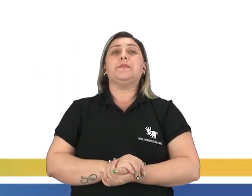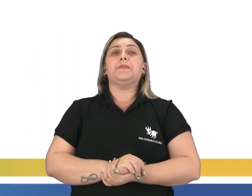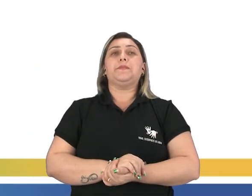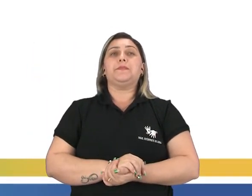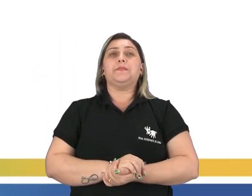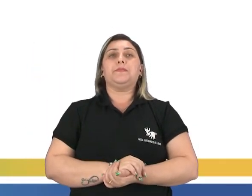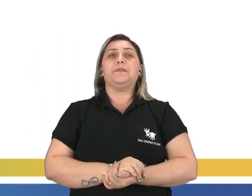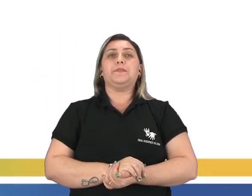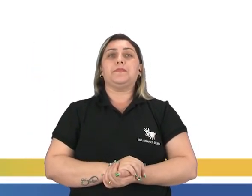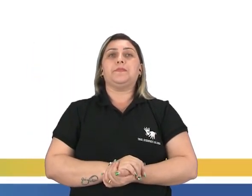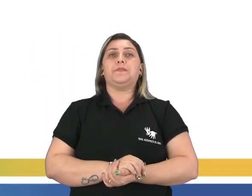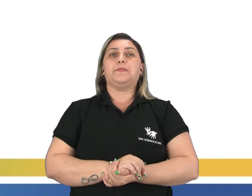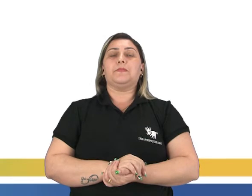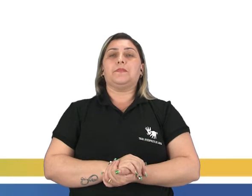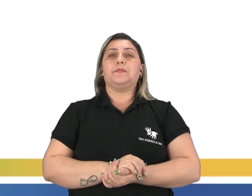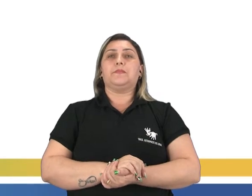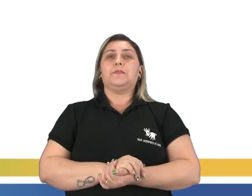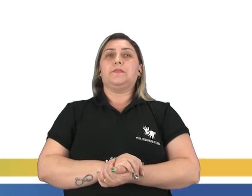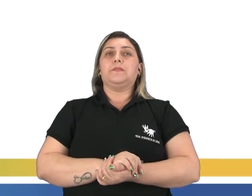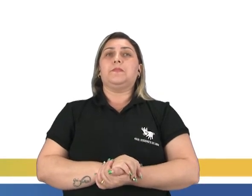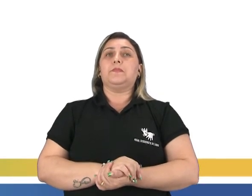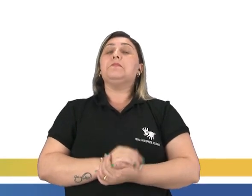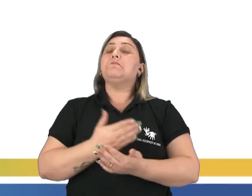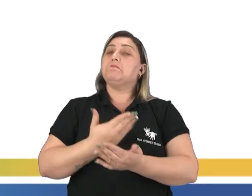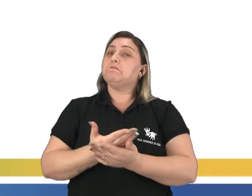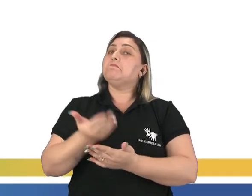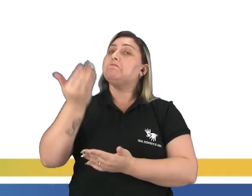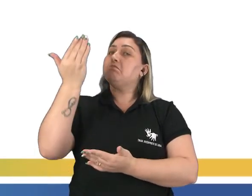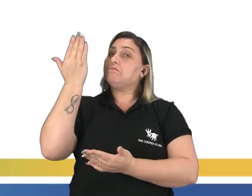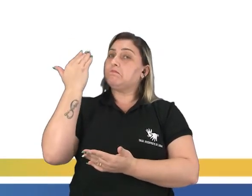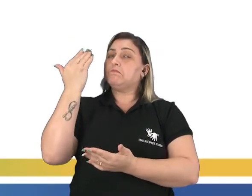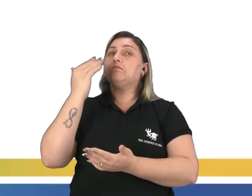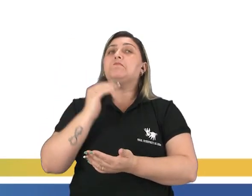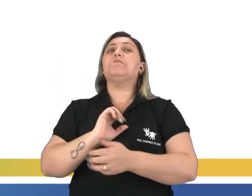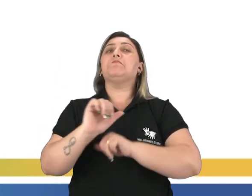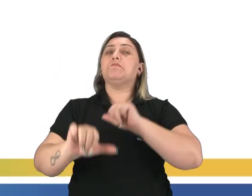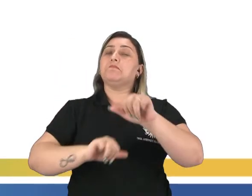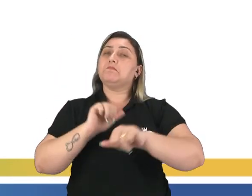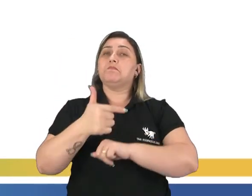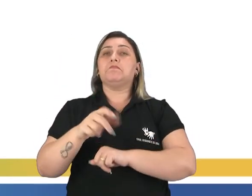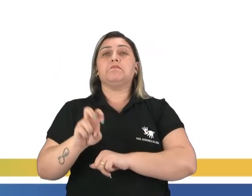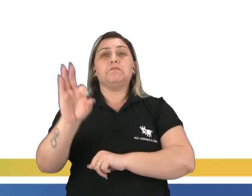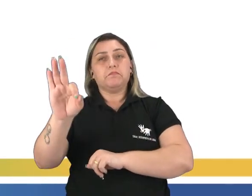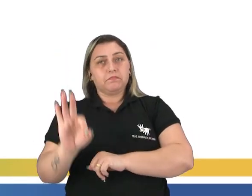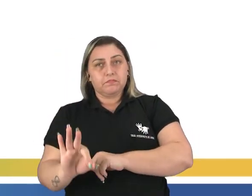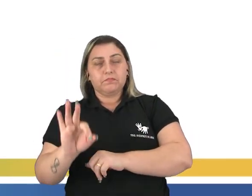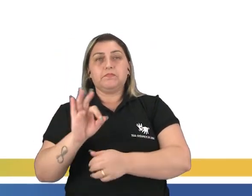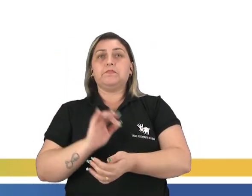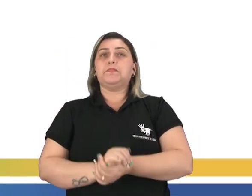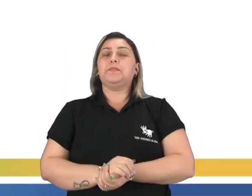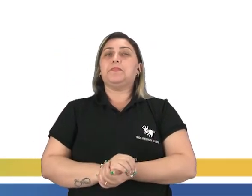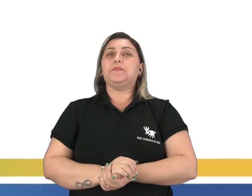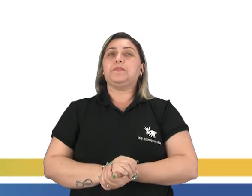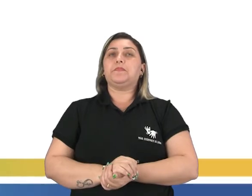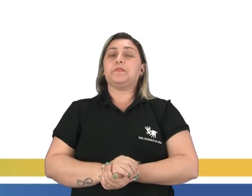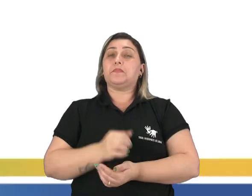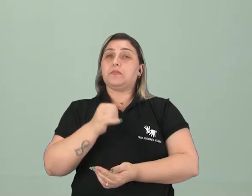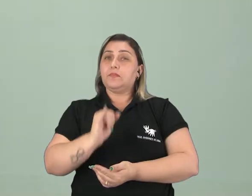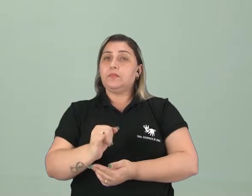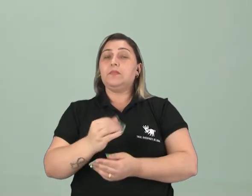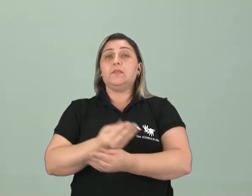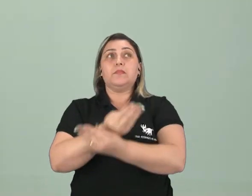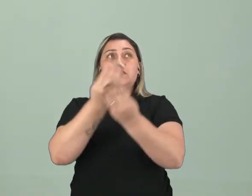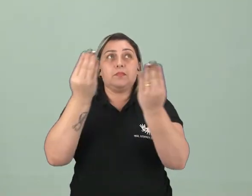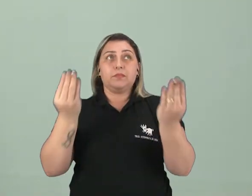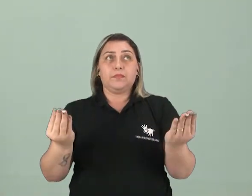forma percentual. Nós estudamos nas aulas anteriores que a gente pode transformar e obtermos 25%. Ou seja, se eu pegar um